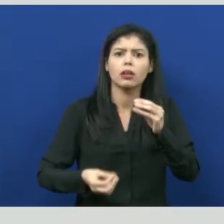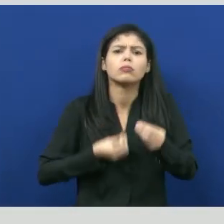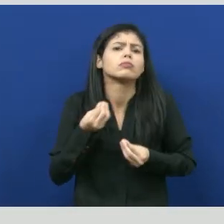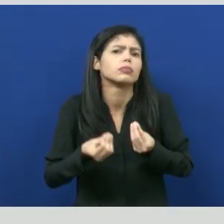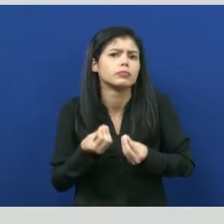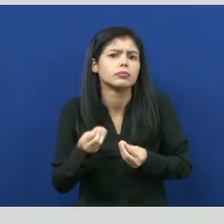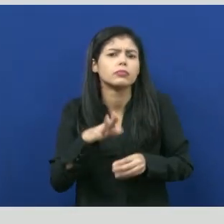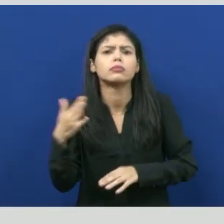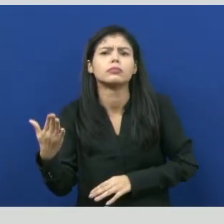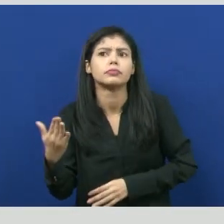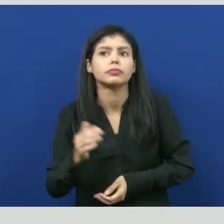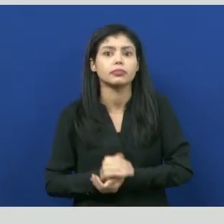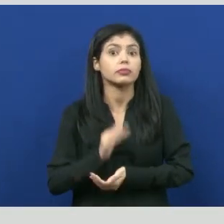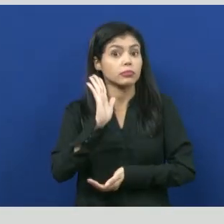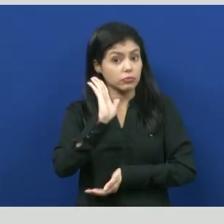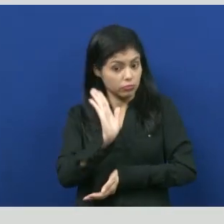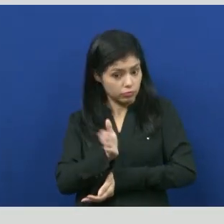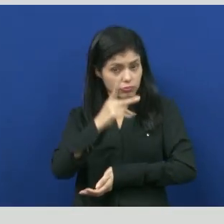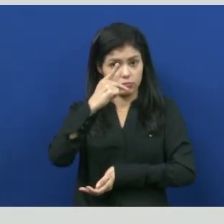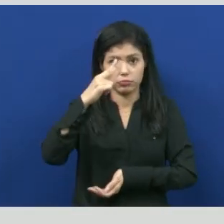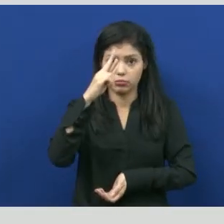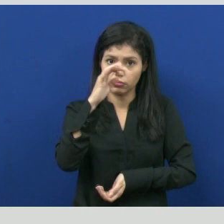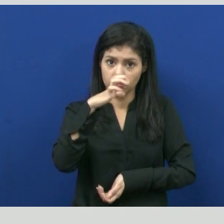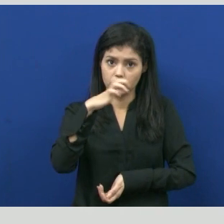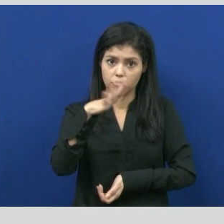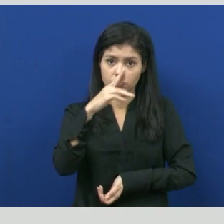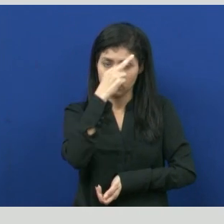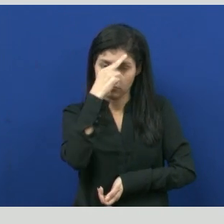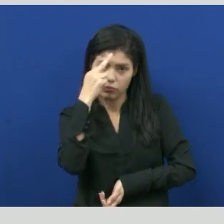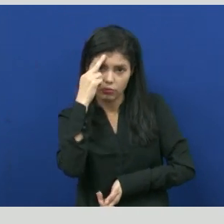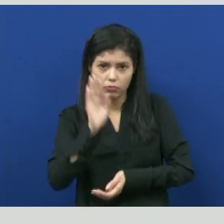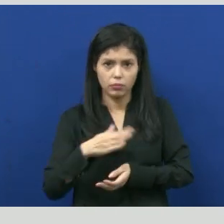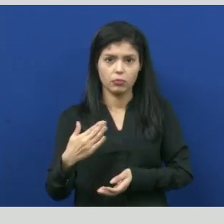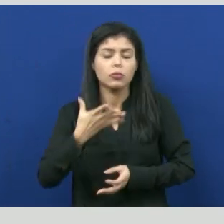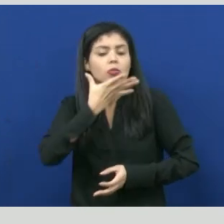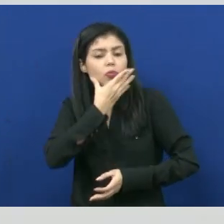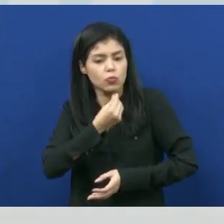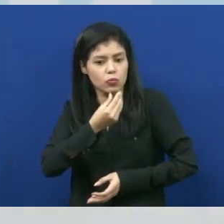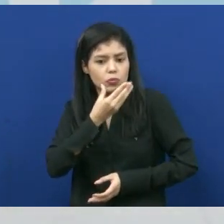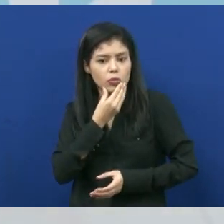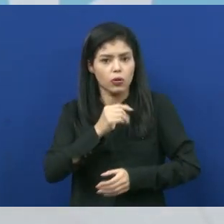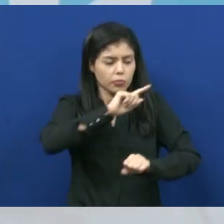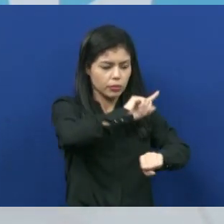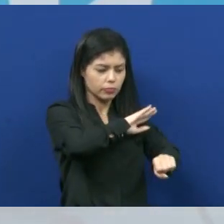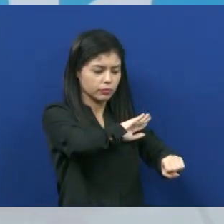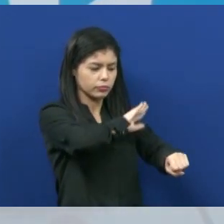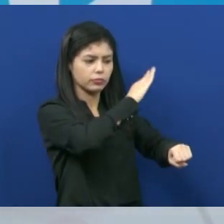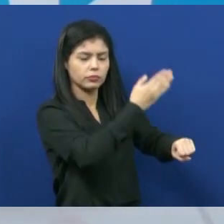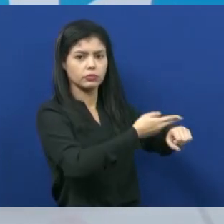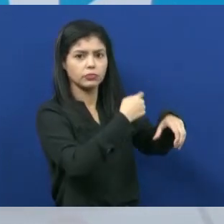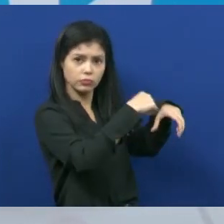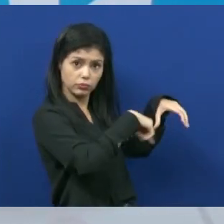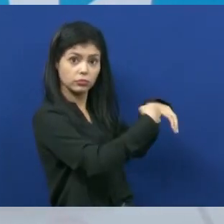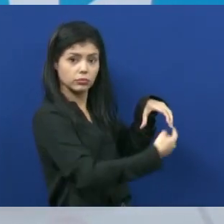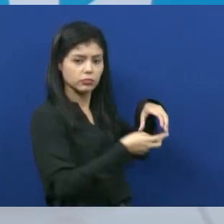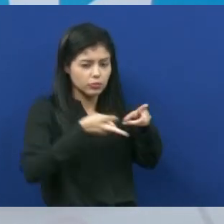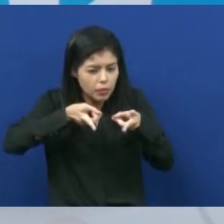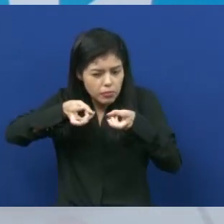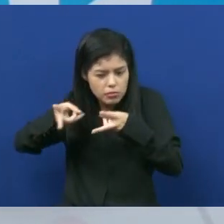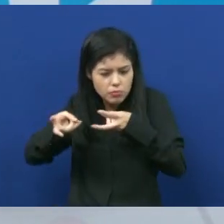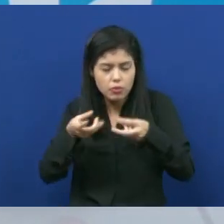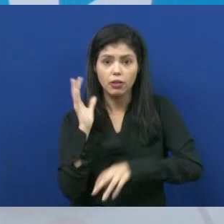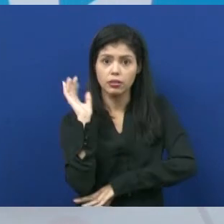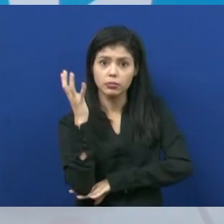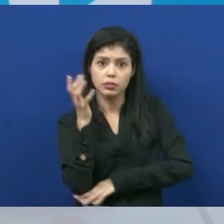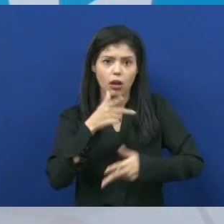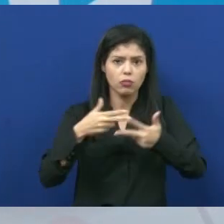seres vivos? Já na pré-história, quando o homem das cavernas observavam as plantas e